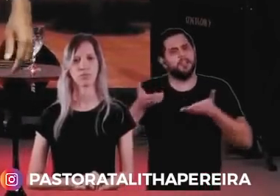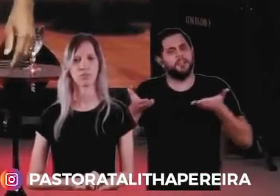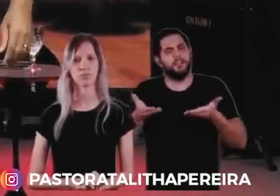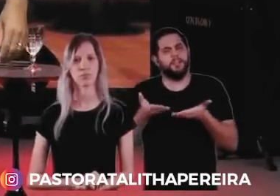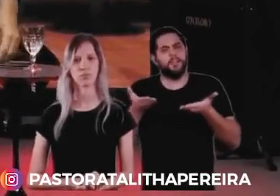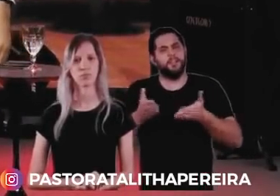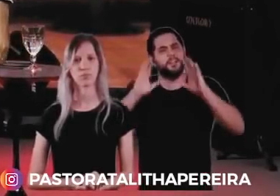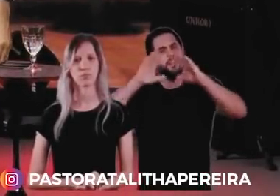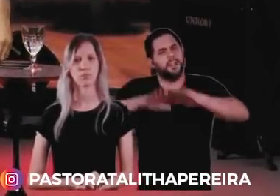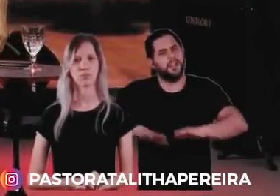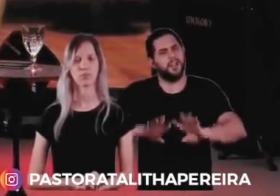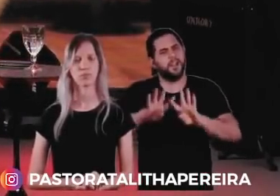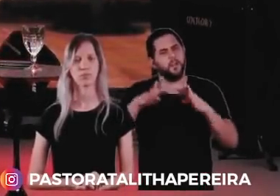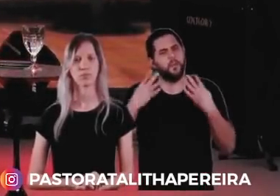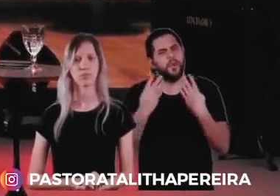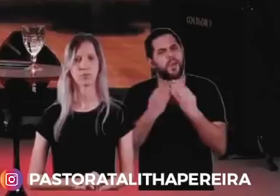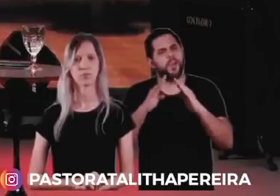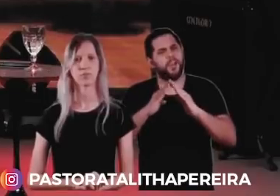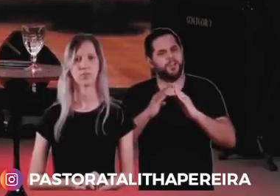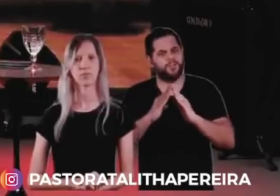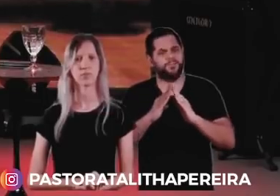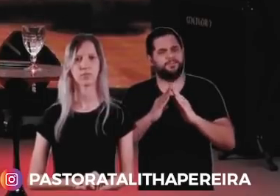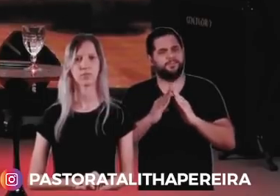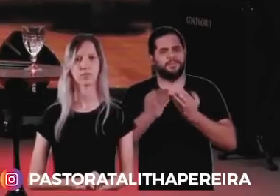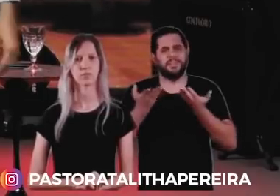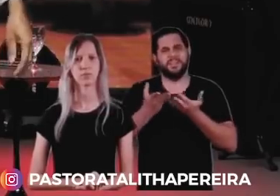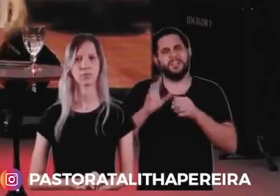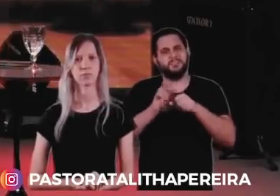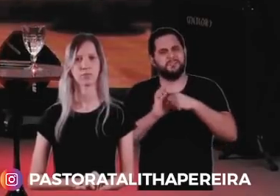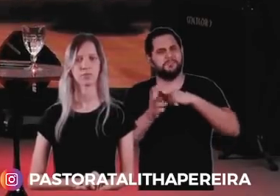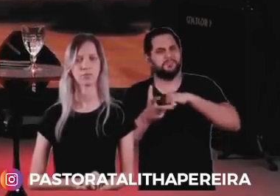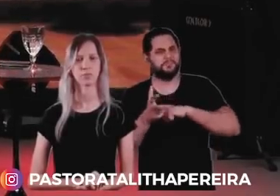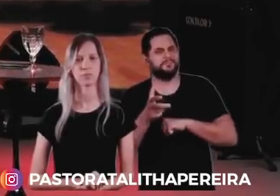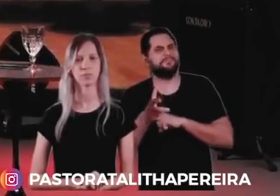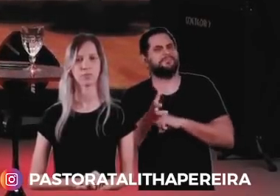de quarentena, nesse período da pandemia,